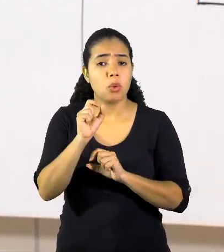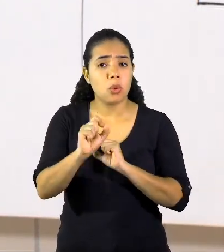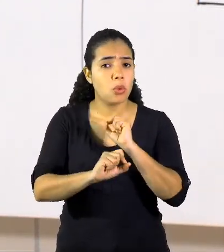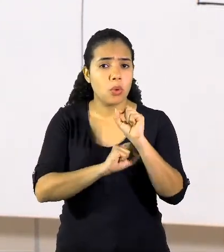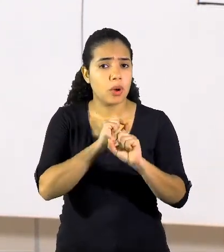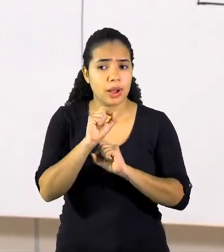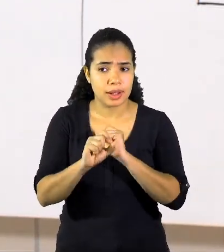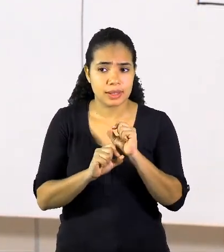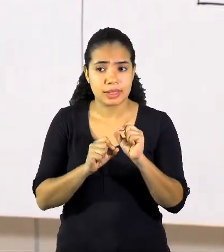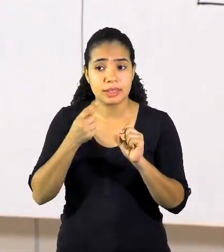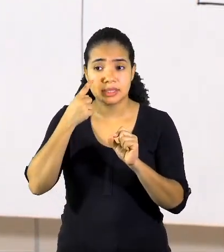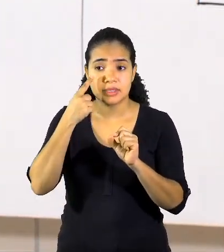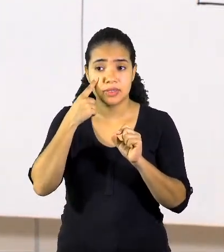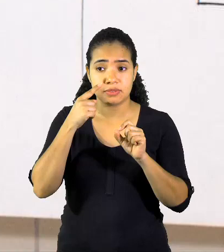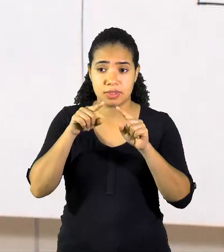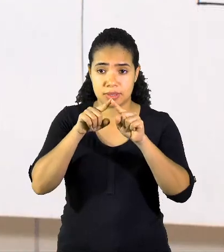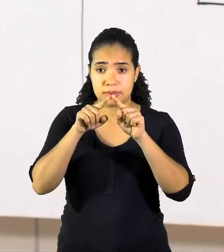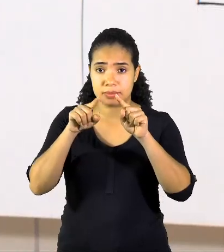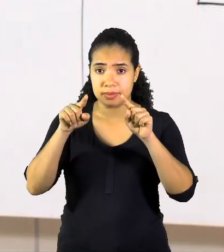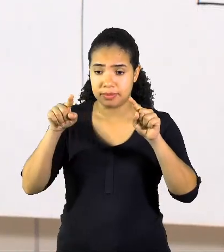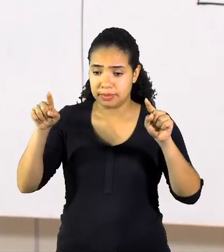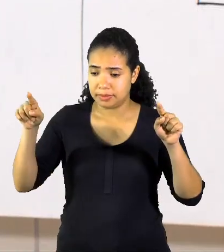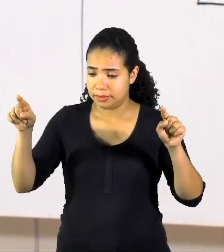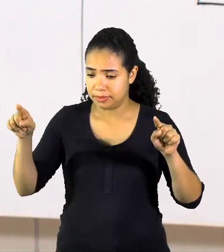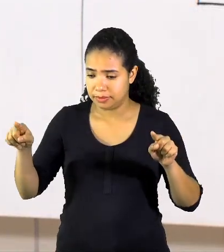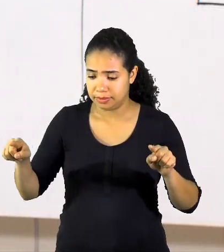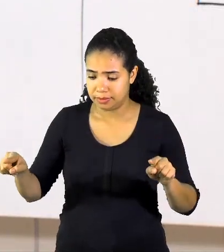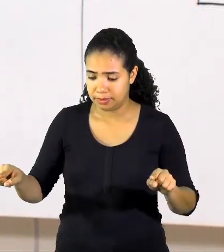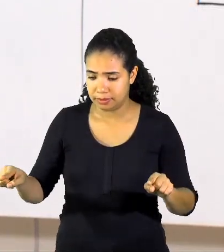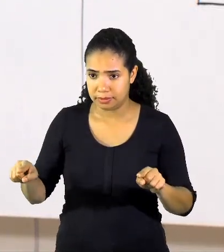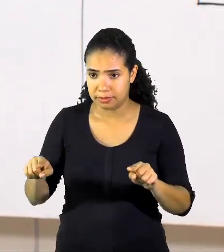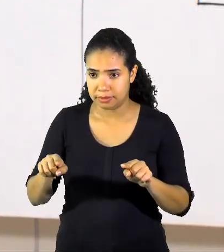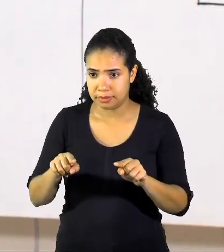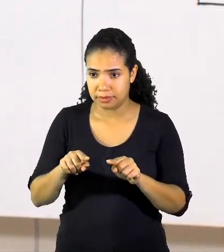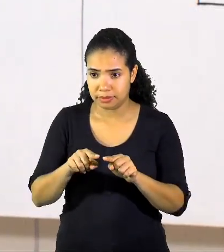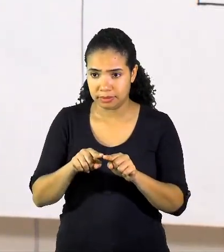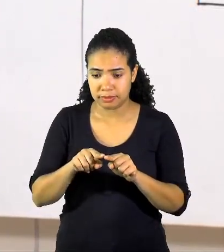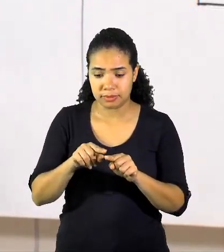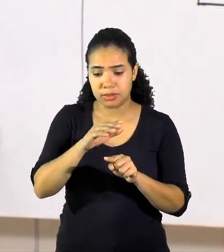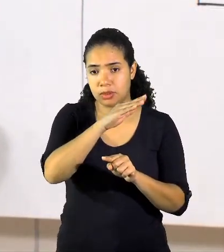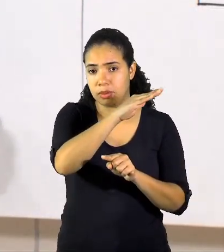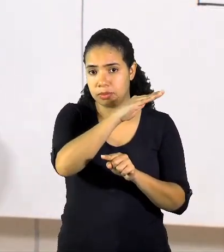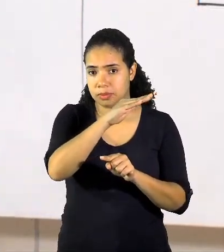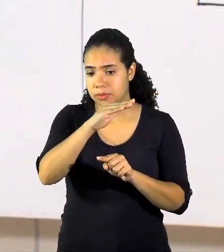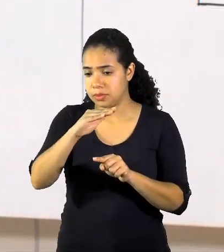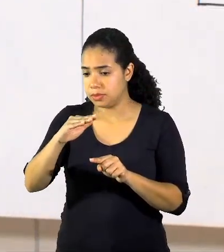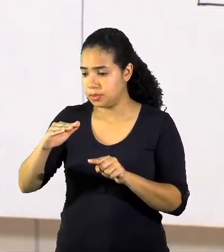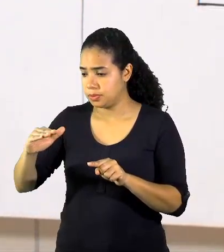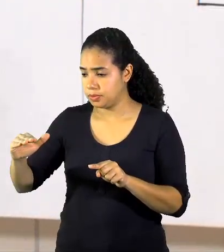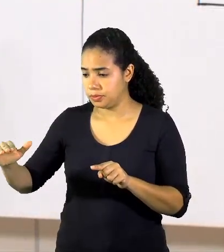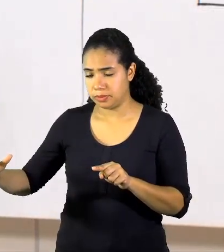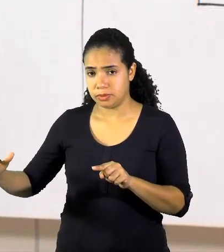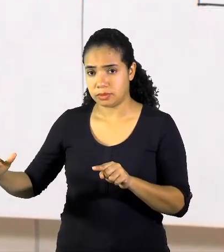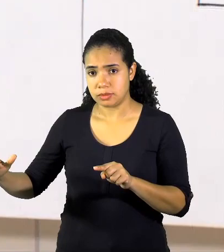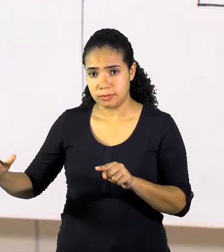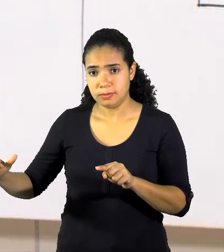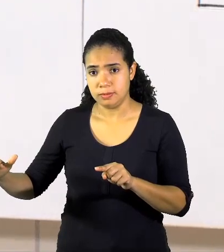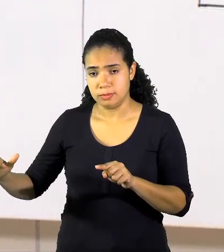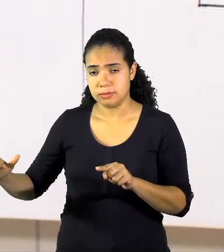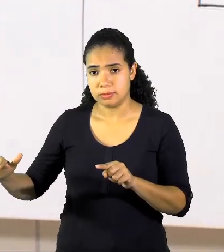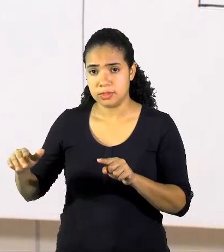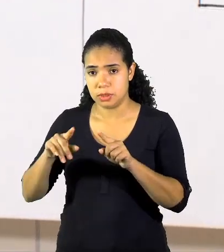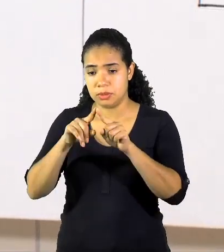símbolo de um ângulo reto. O triângulo retângulo vai ser a divisão, eu vou partir o